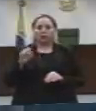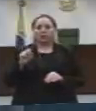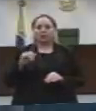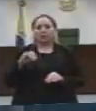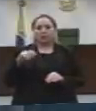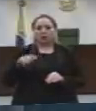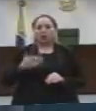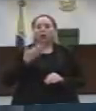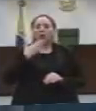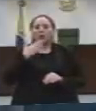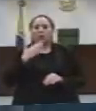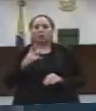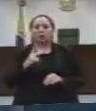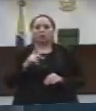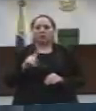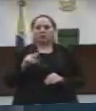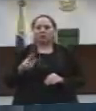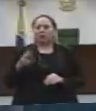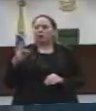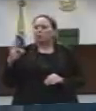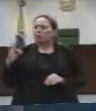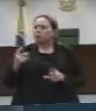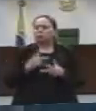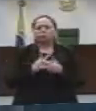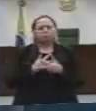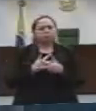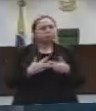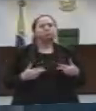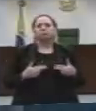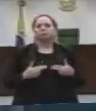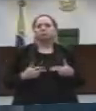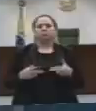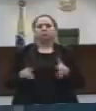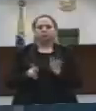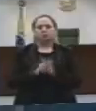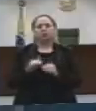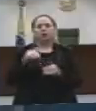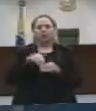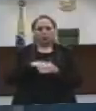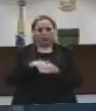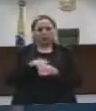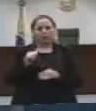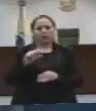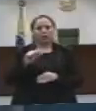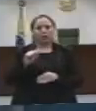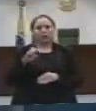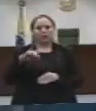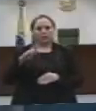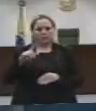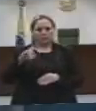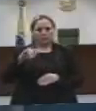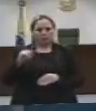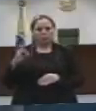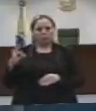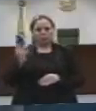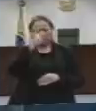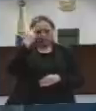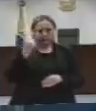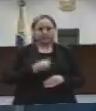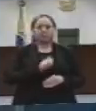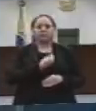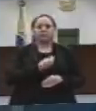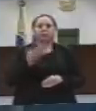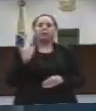pgr em todo seu estrito sentido votado em Assembleia unânime por todos os consórcios ali presentes na presidência do Dr